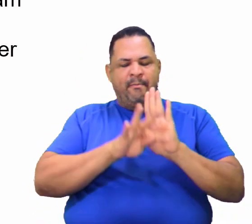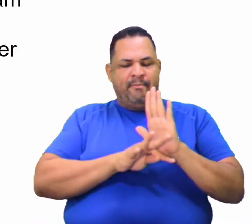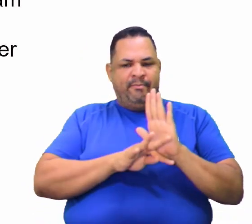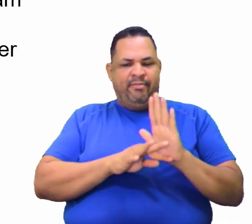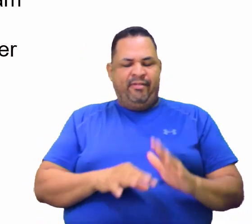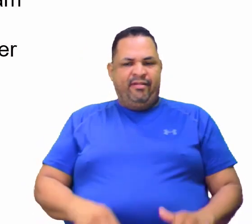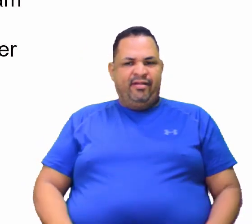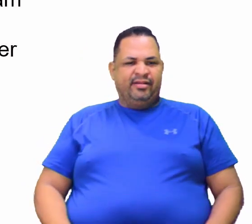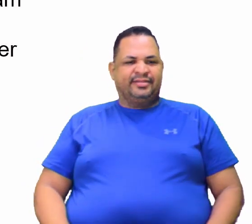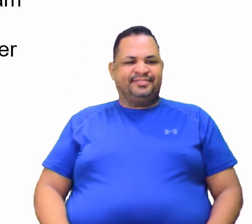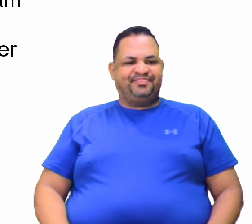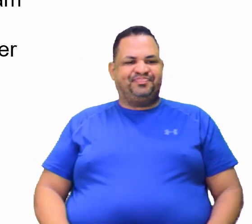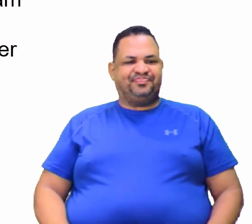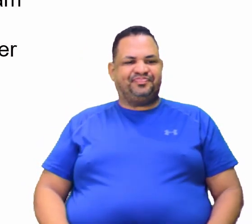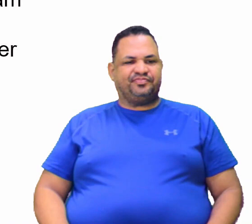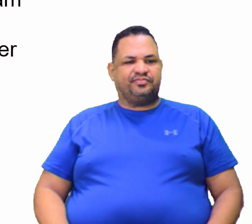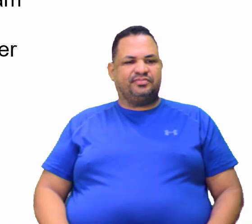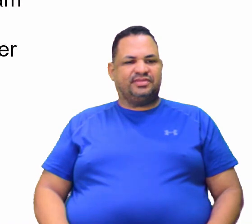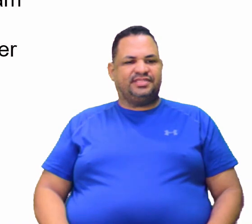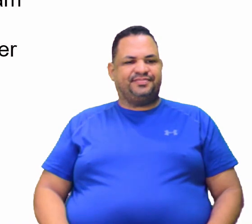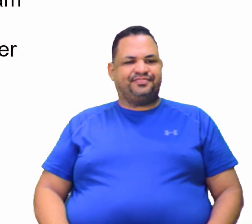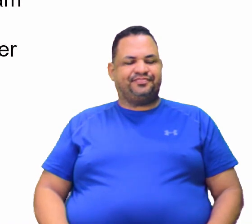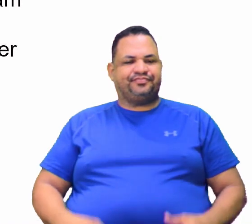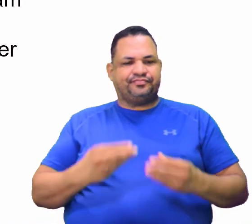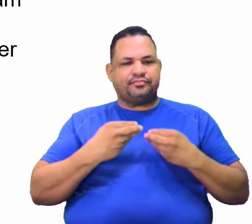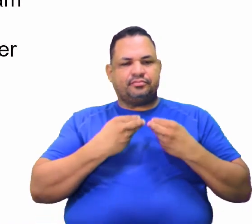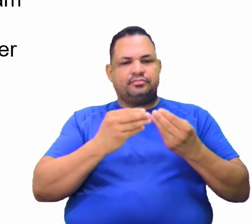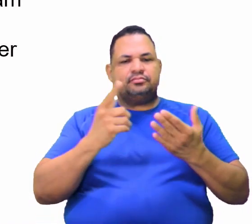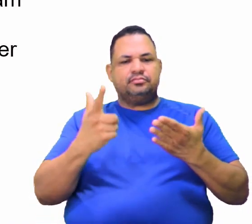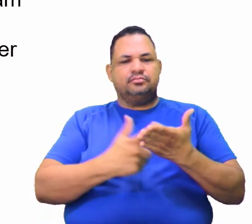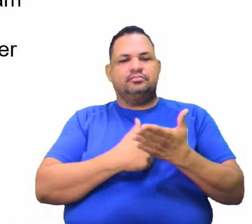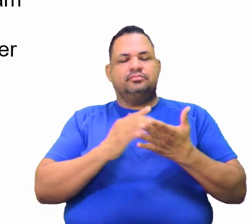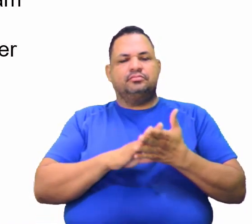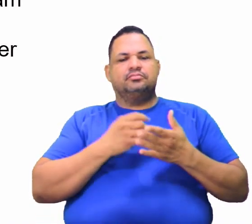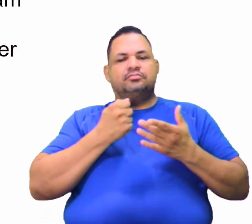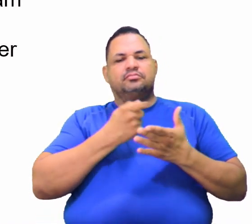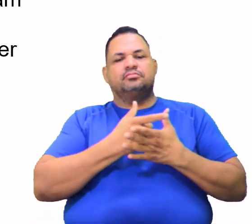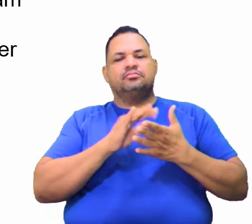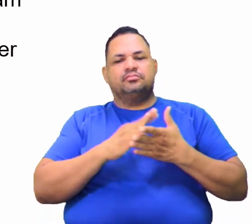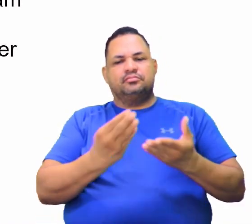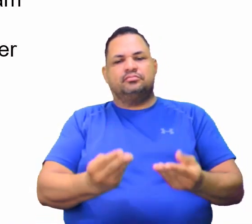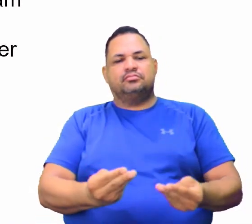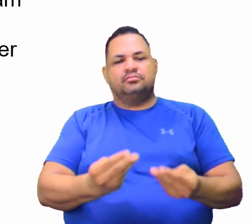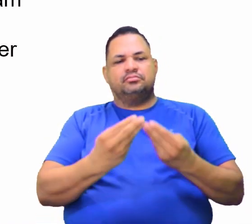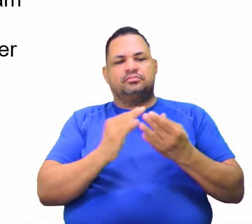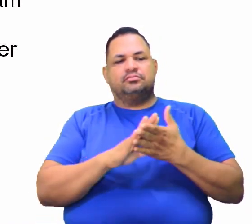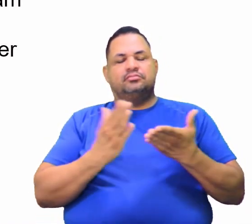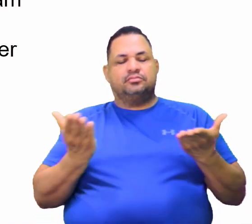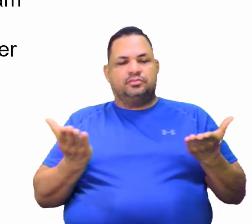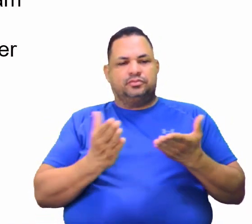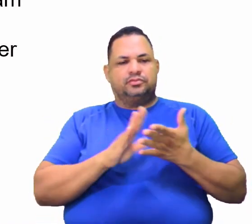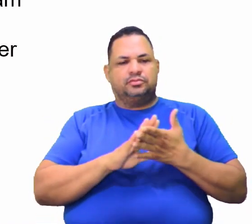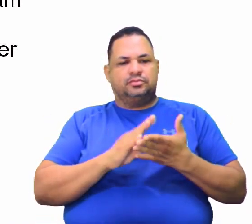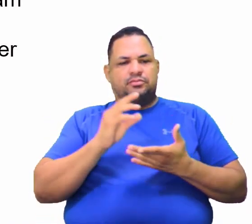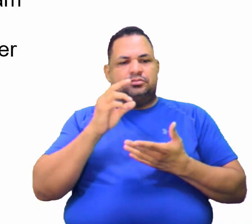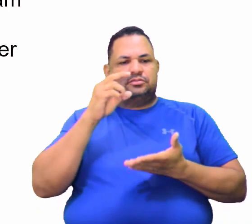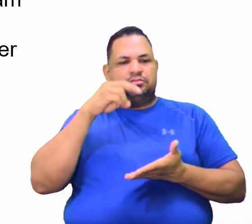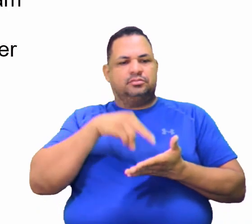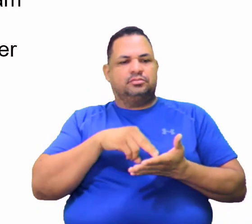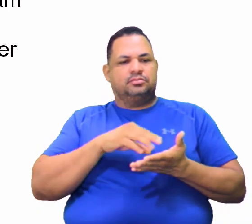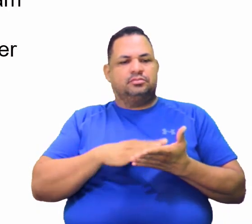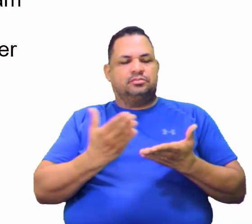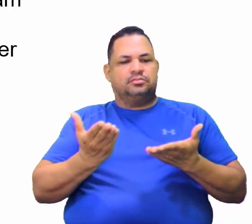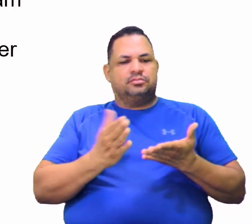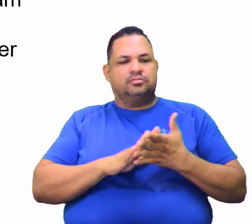bom? 1. Levar-te os livros, comprei-os ontem e me entregaram hoje pela manhã. 2. Iria